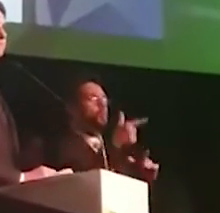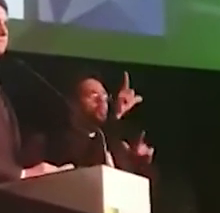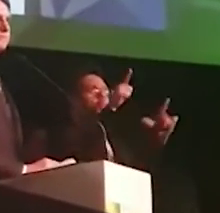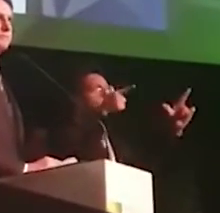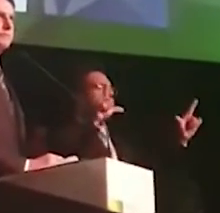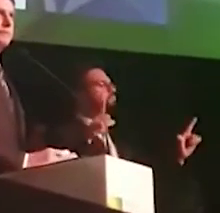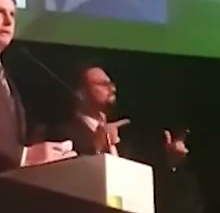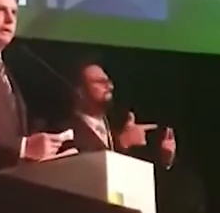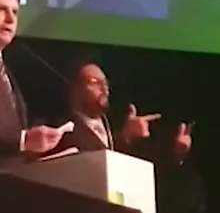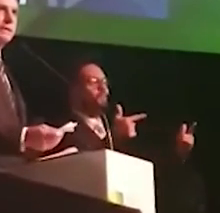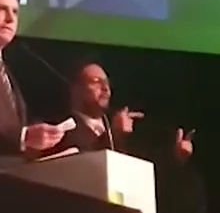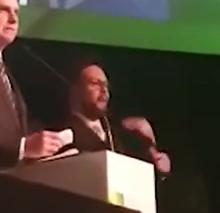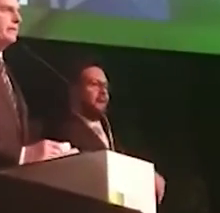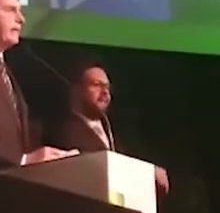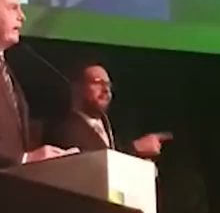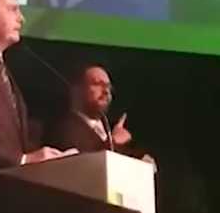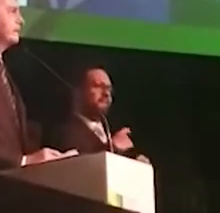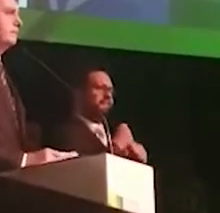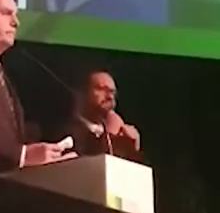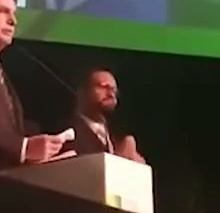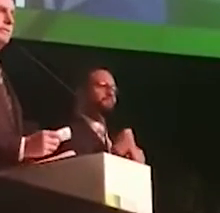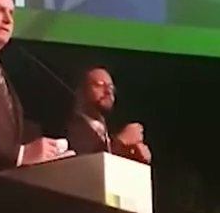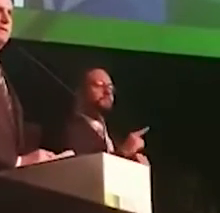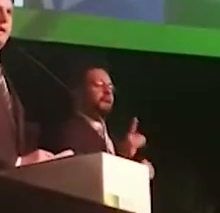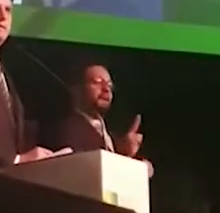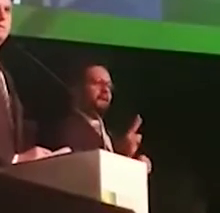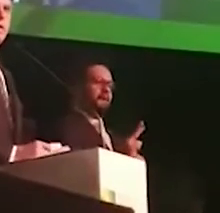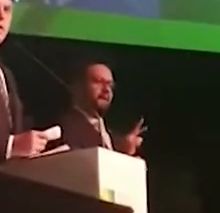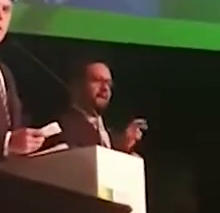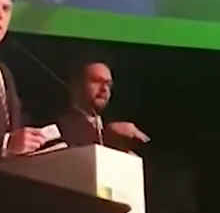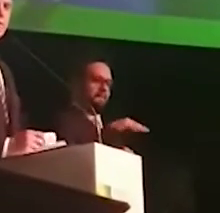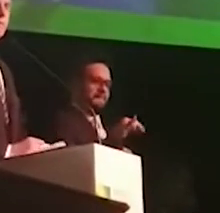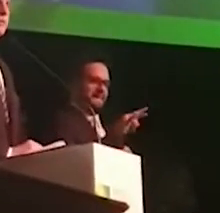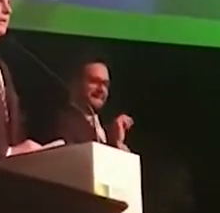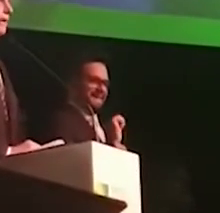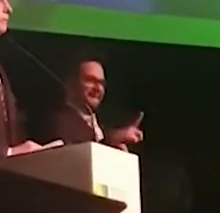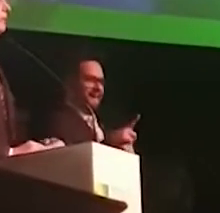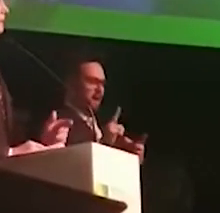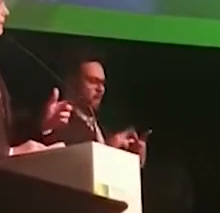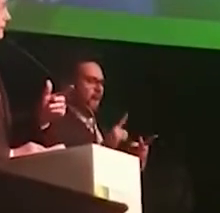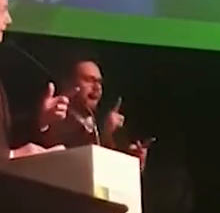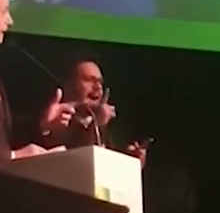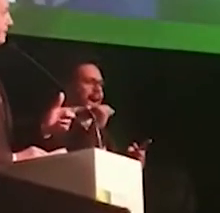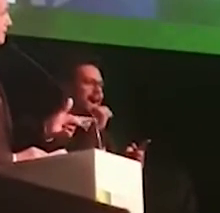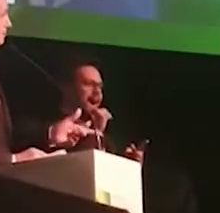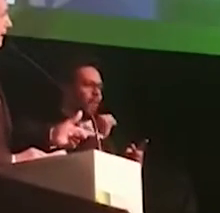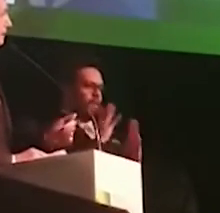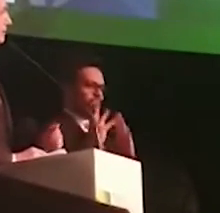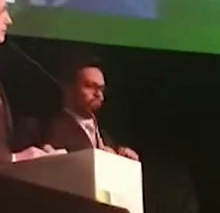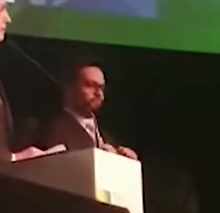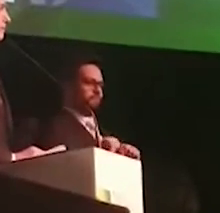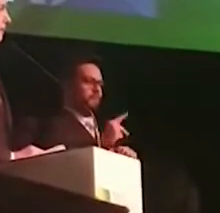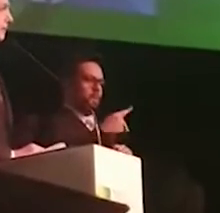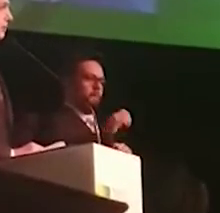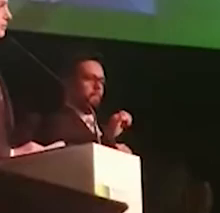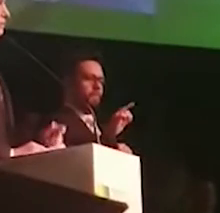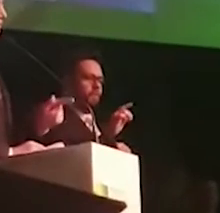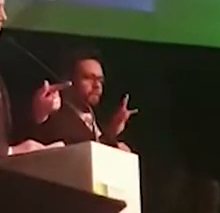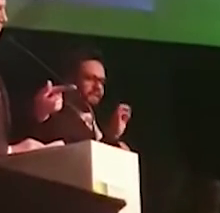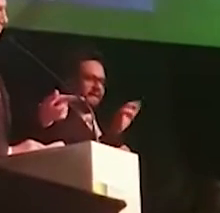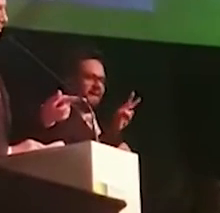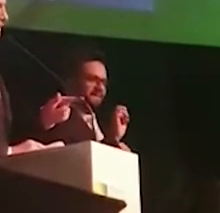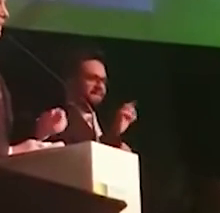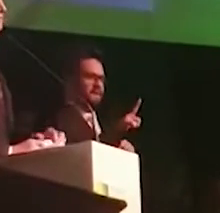tem: reservas minerais, biodiversidade, água potável, grandes espaços